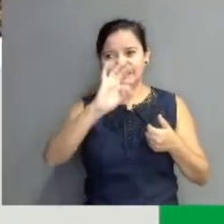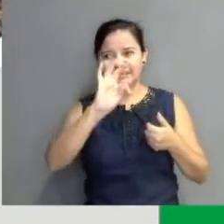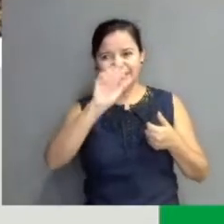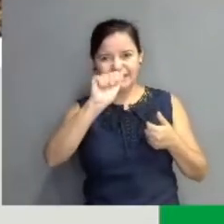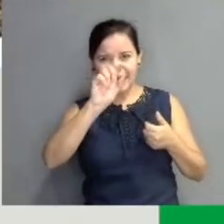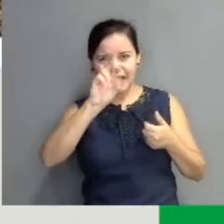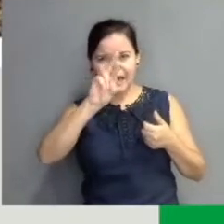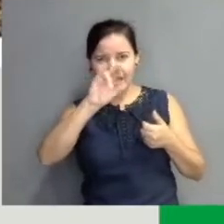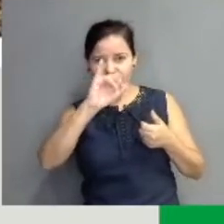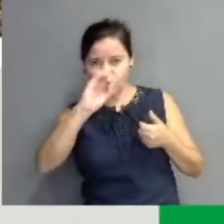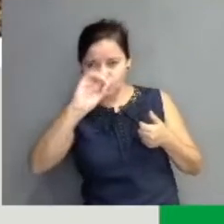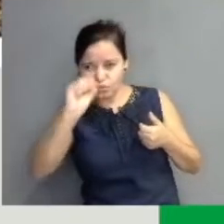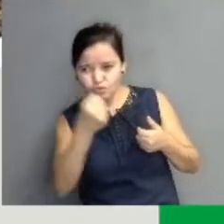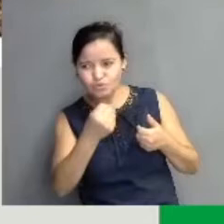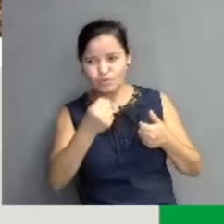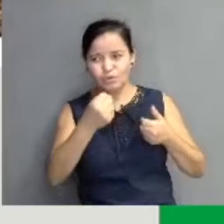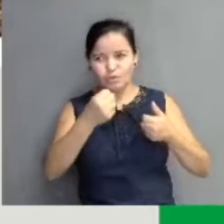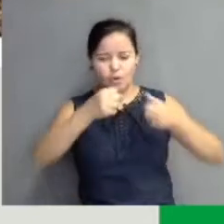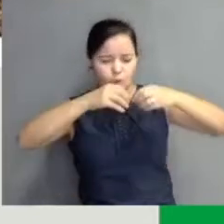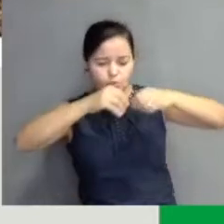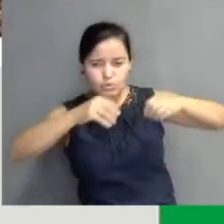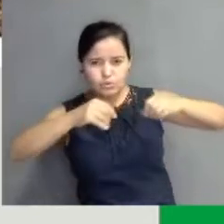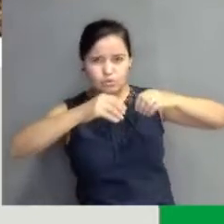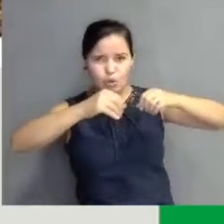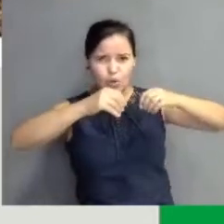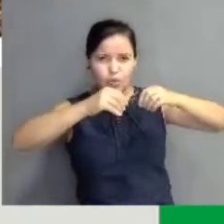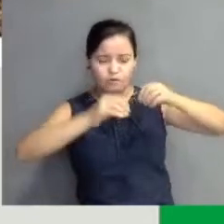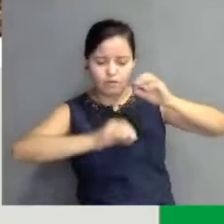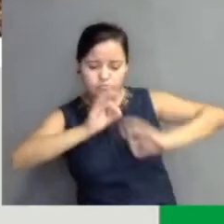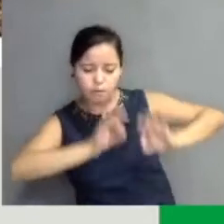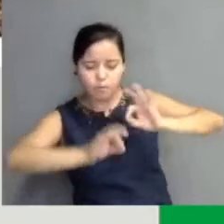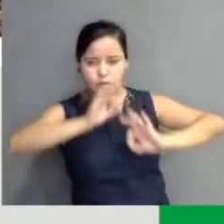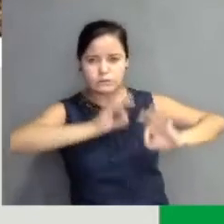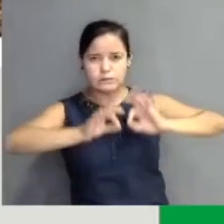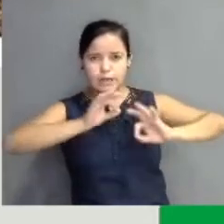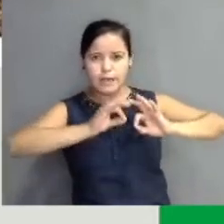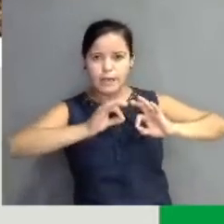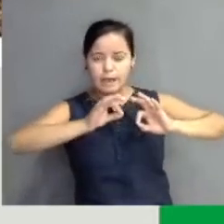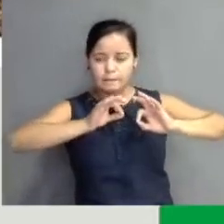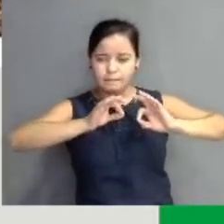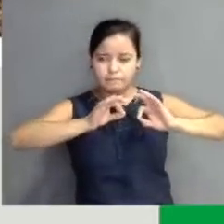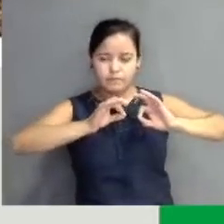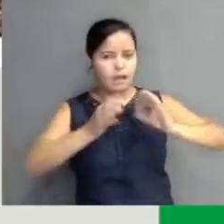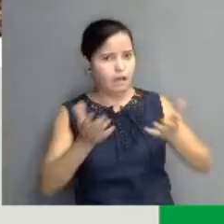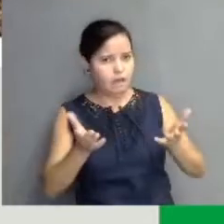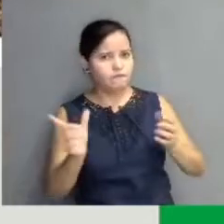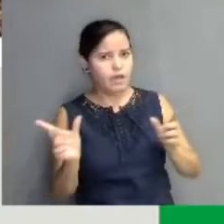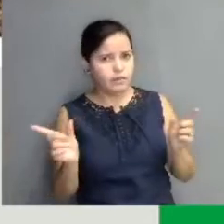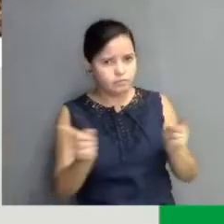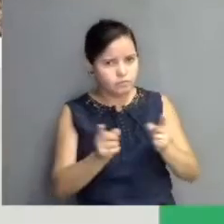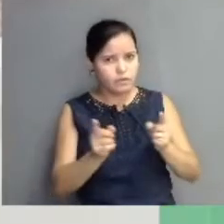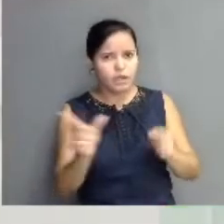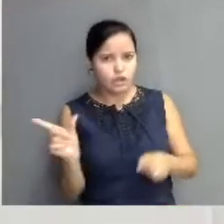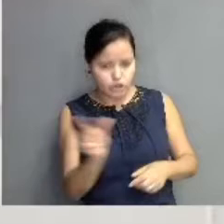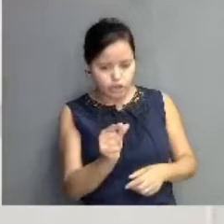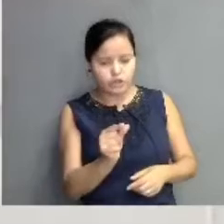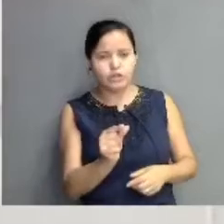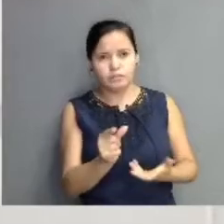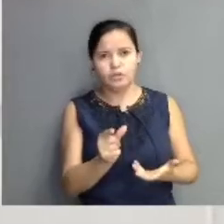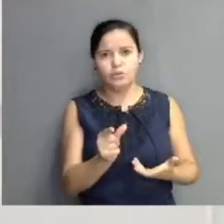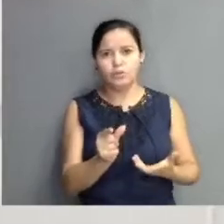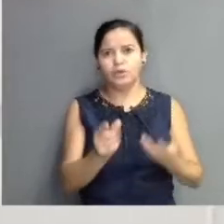arquitetura que vai ter o quê? Vai ter um solo que vai ser impermeabilizado, que vai com certeza minimizar de forma substancial